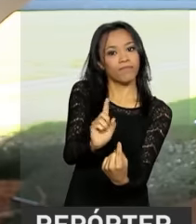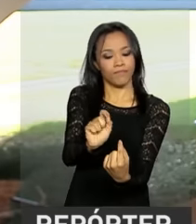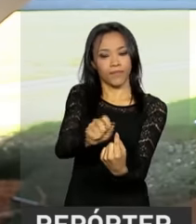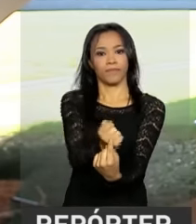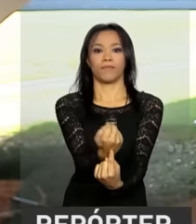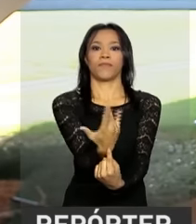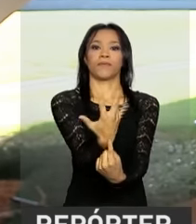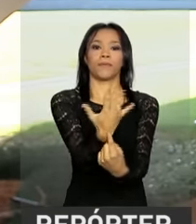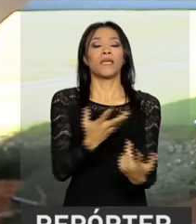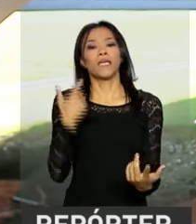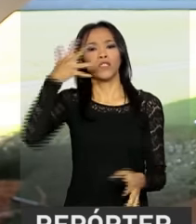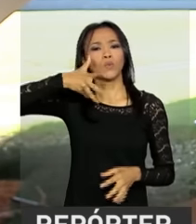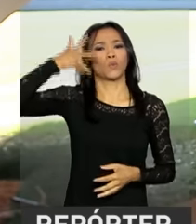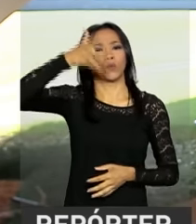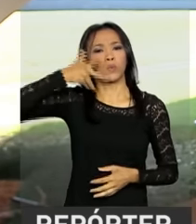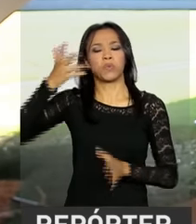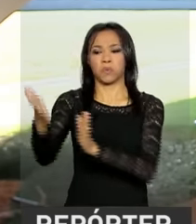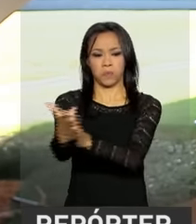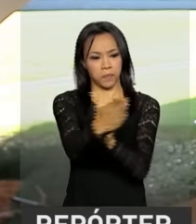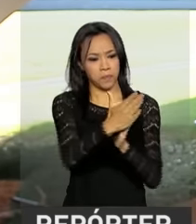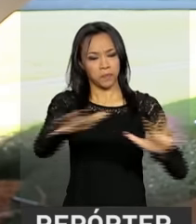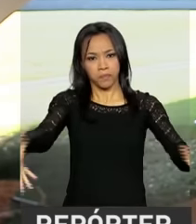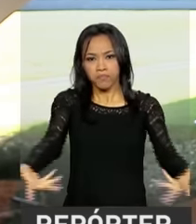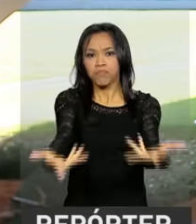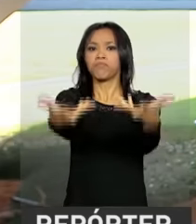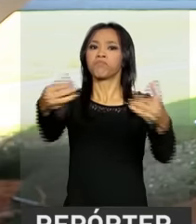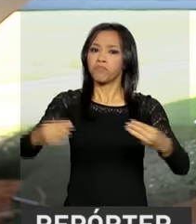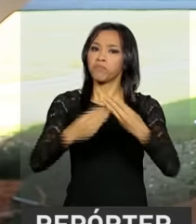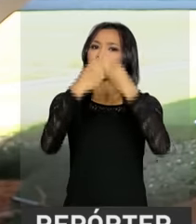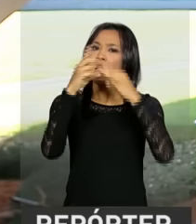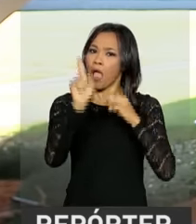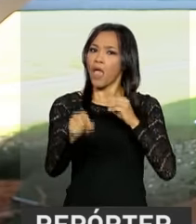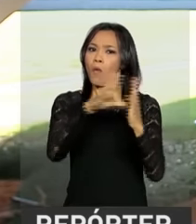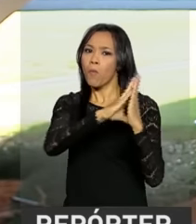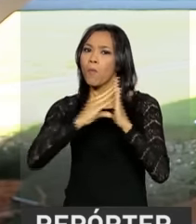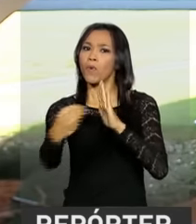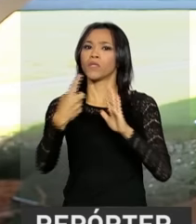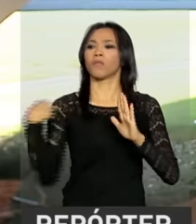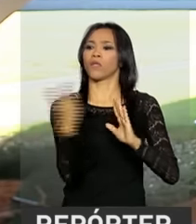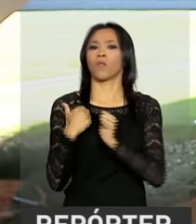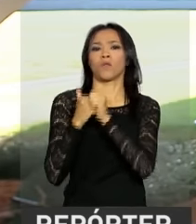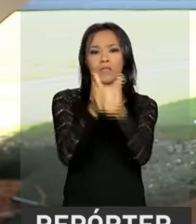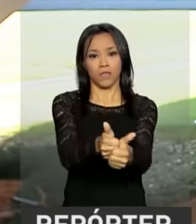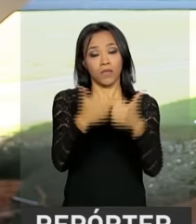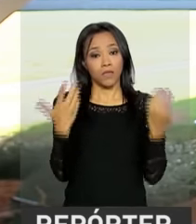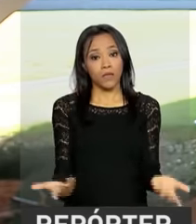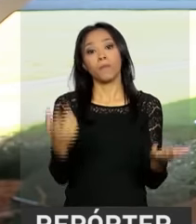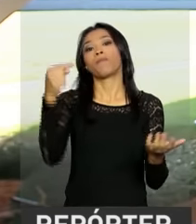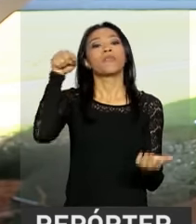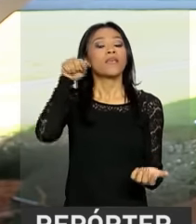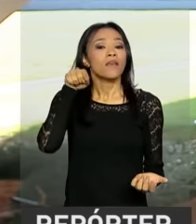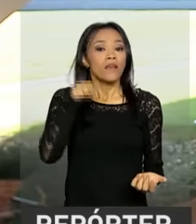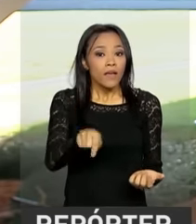presidente exaltou a comunidade judaica global como um modelo a ser seguido. Segundo Temer, a aliança